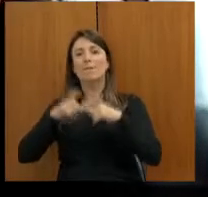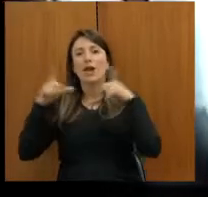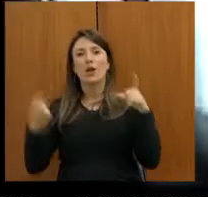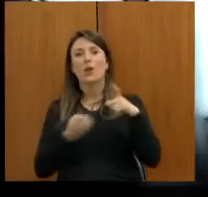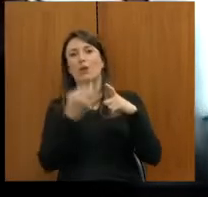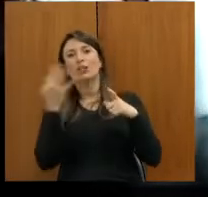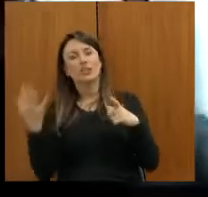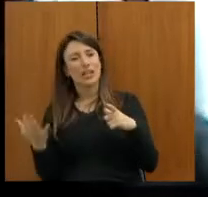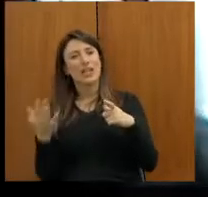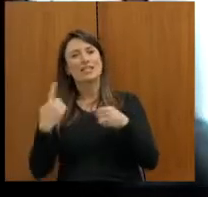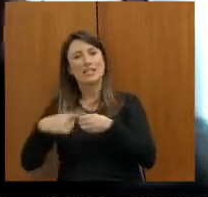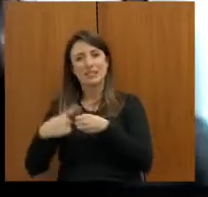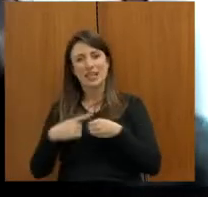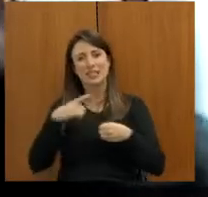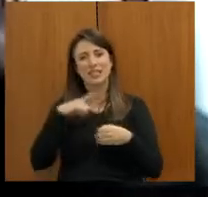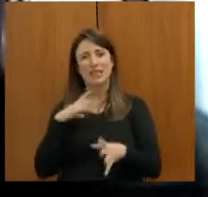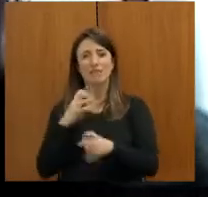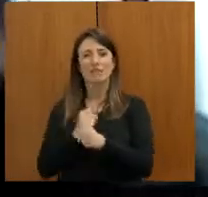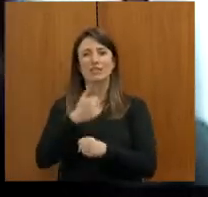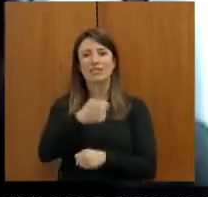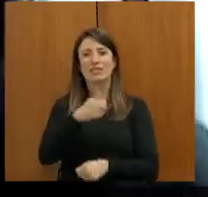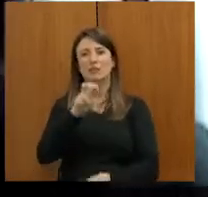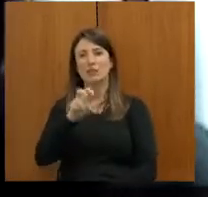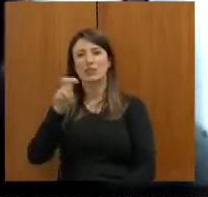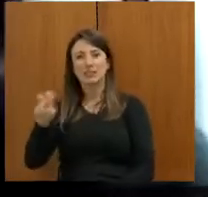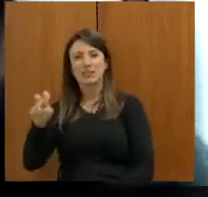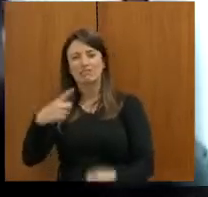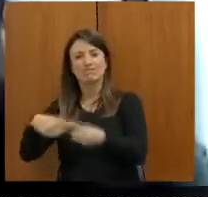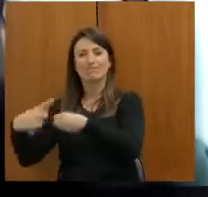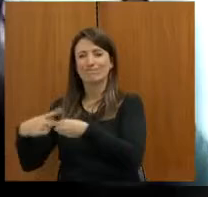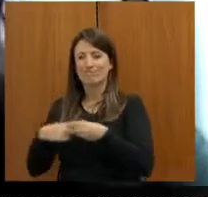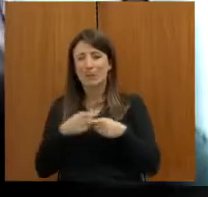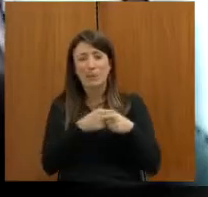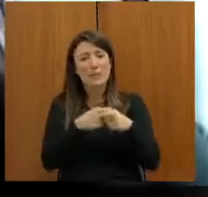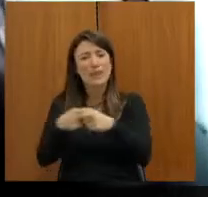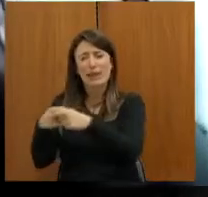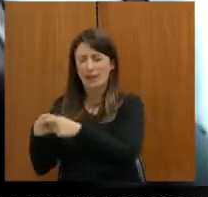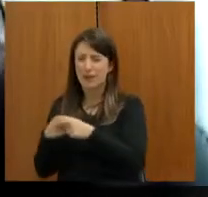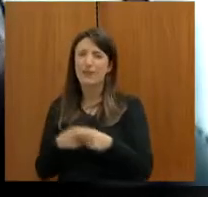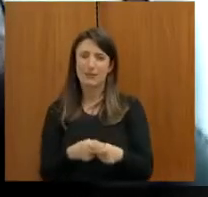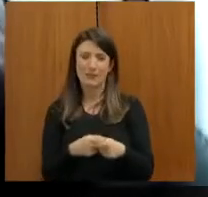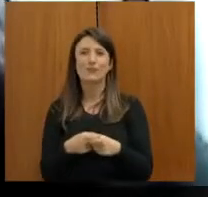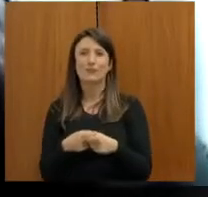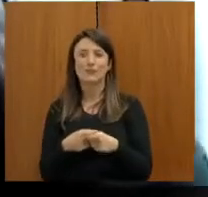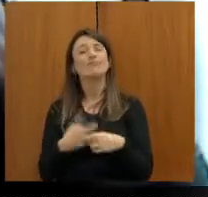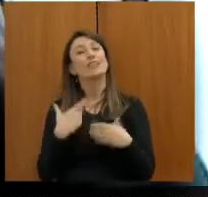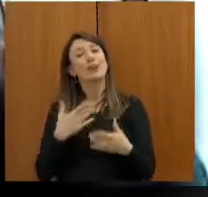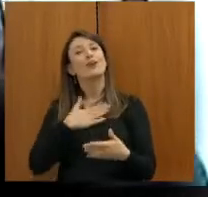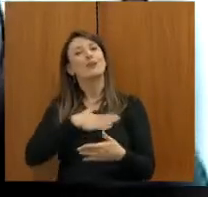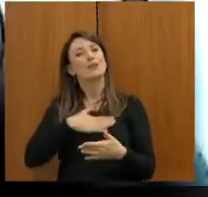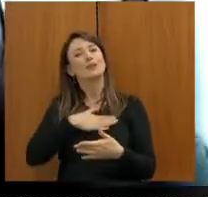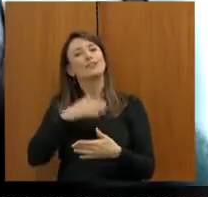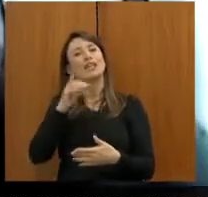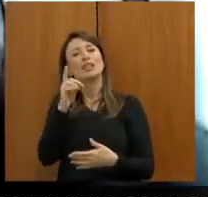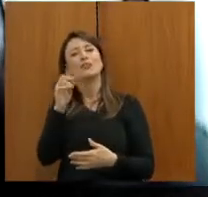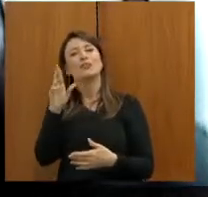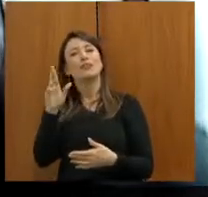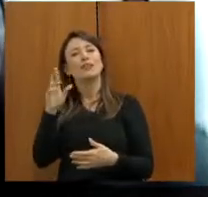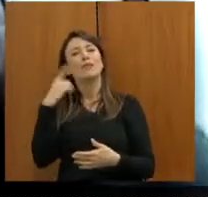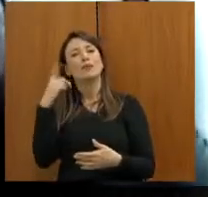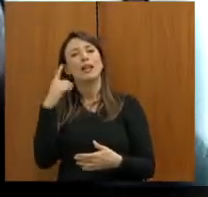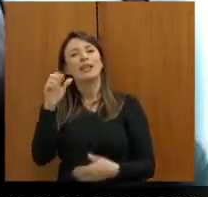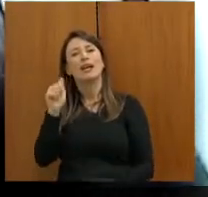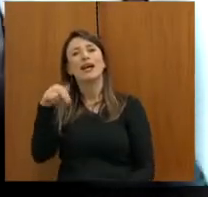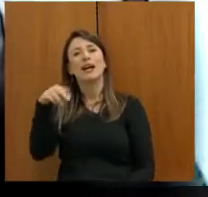155 municípios né e municípios pequenos no geral Eu gostei muito da fala e da doutora da